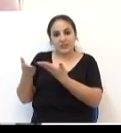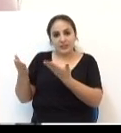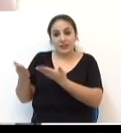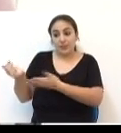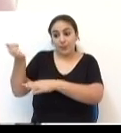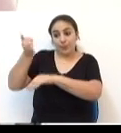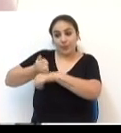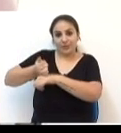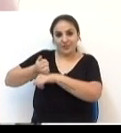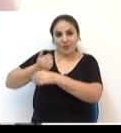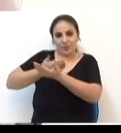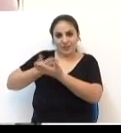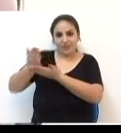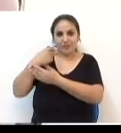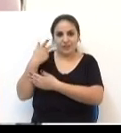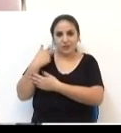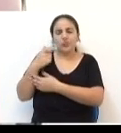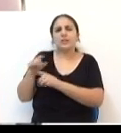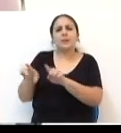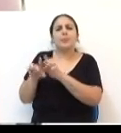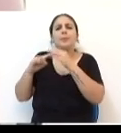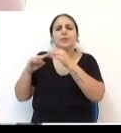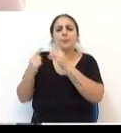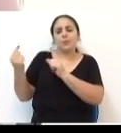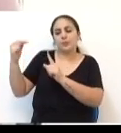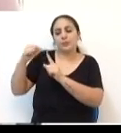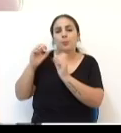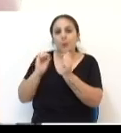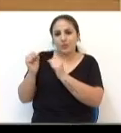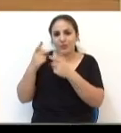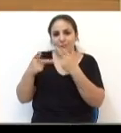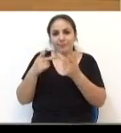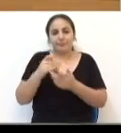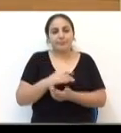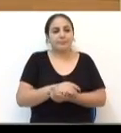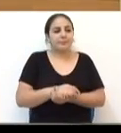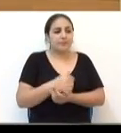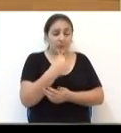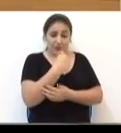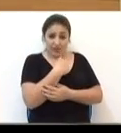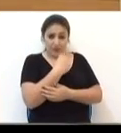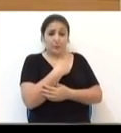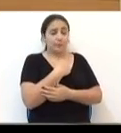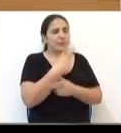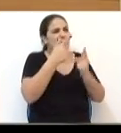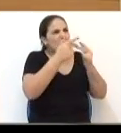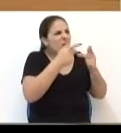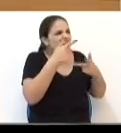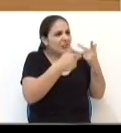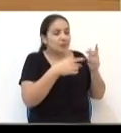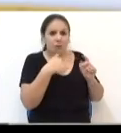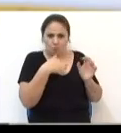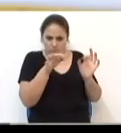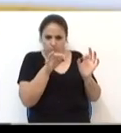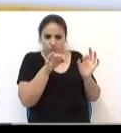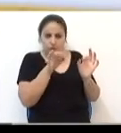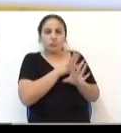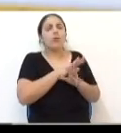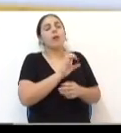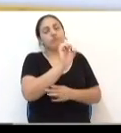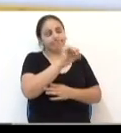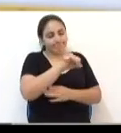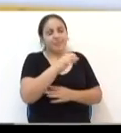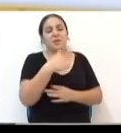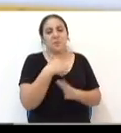a partir da posse e alguma outra prioridade que o senhor já possa nos adiantar? Eu estou, como diz assim, está preparado?